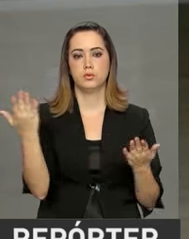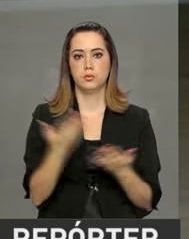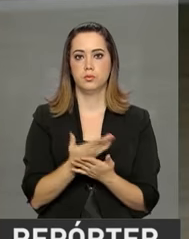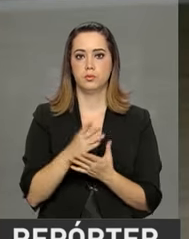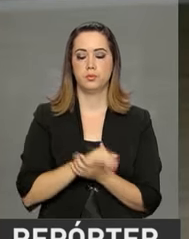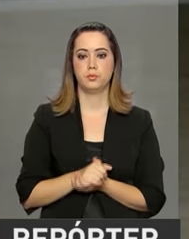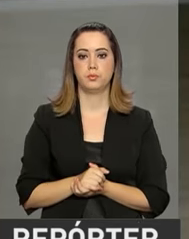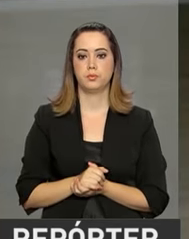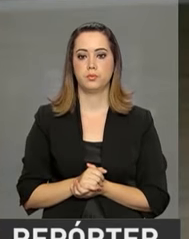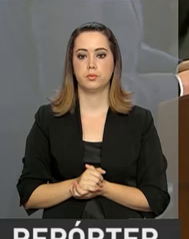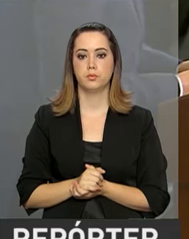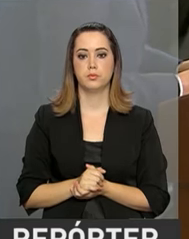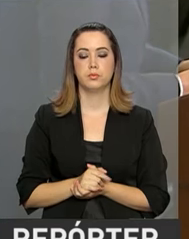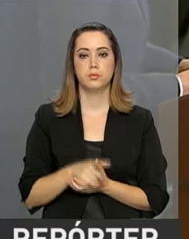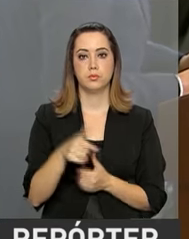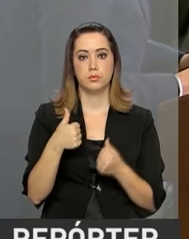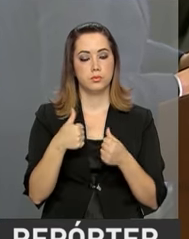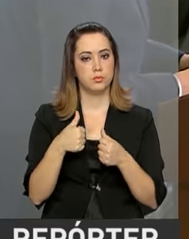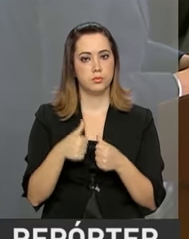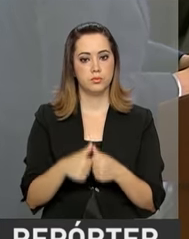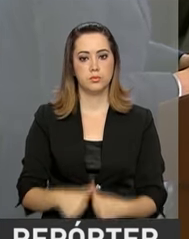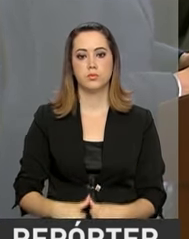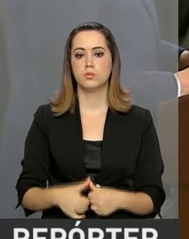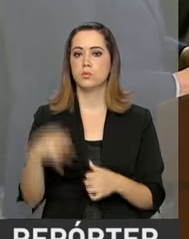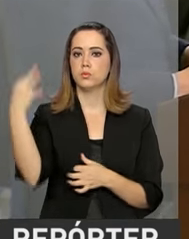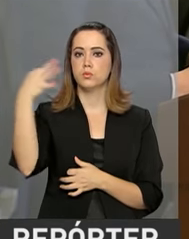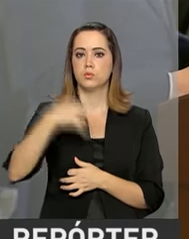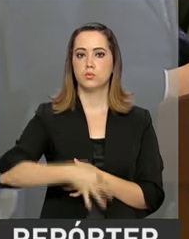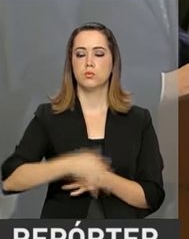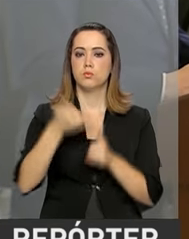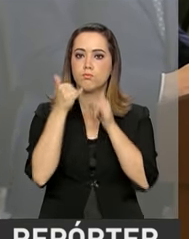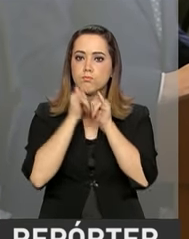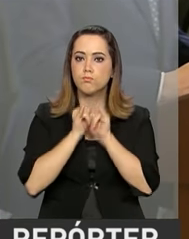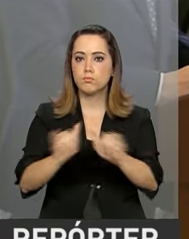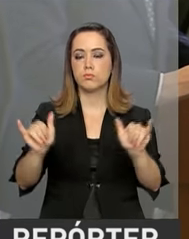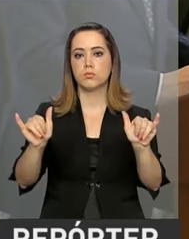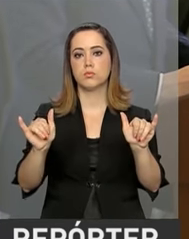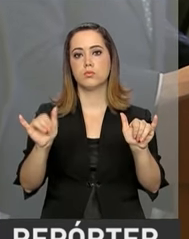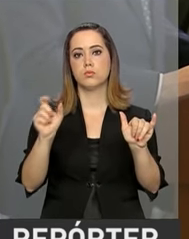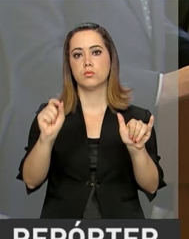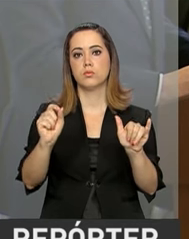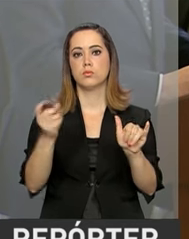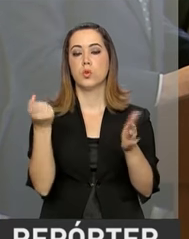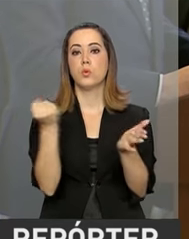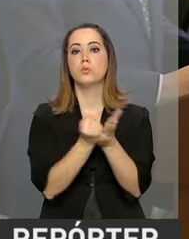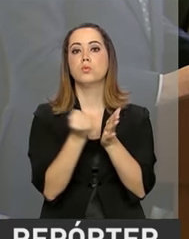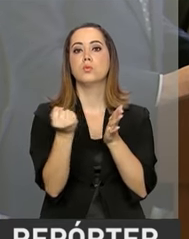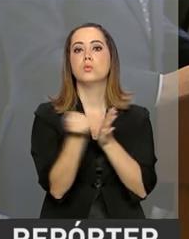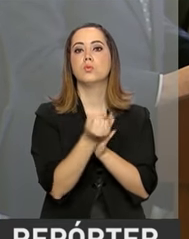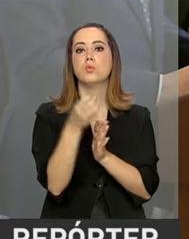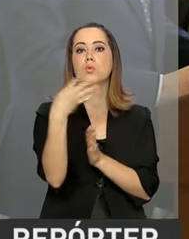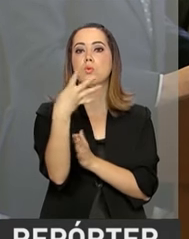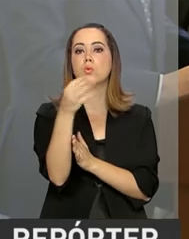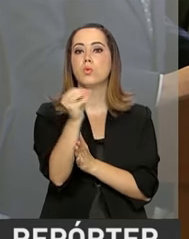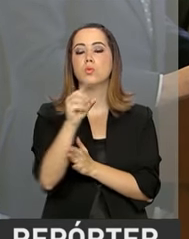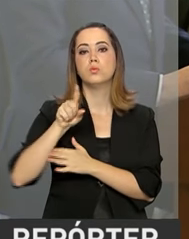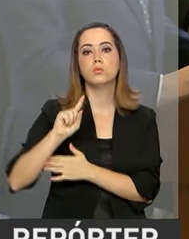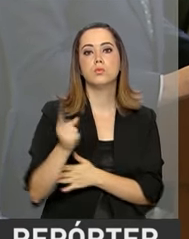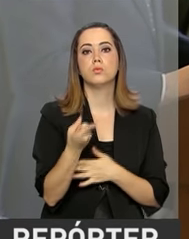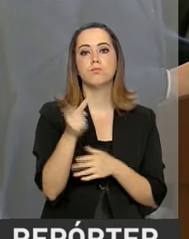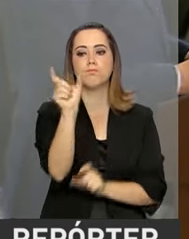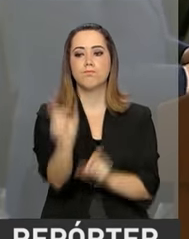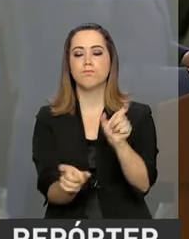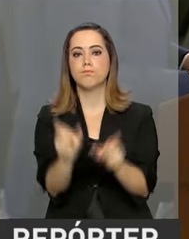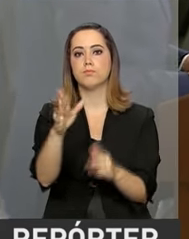Cidades. Estamos oficialmente lançando a contratação de 40 mil unidades populares